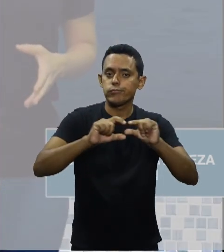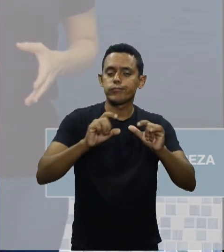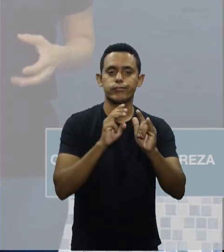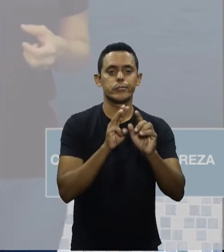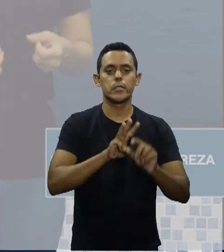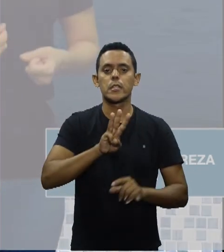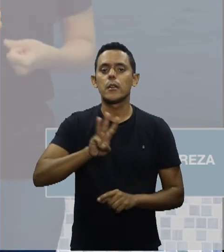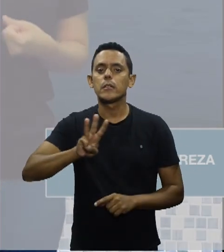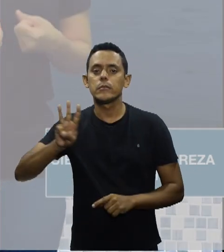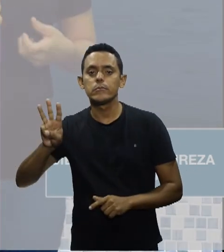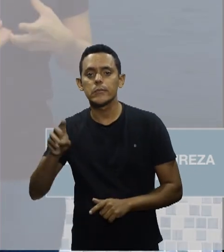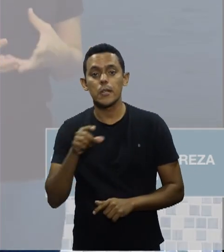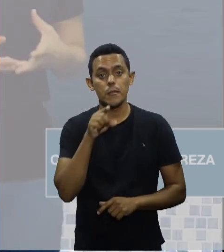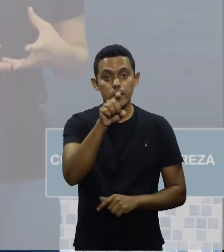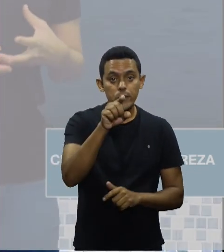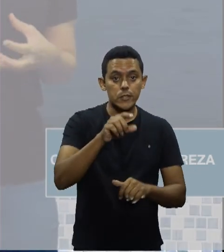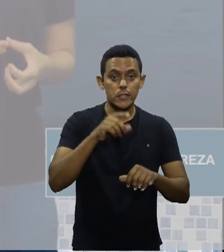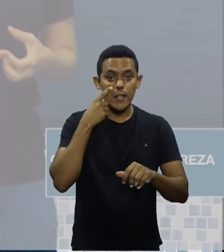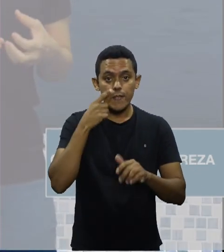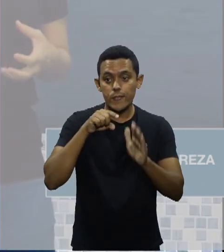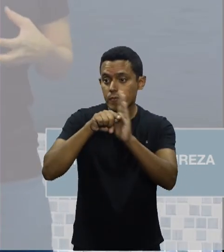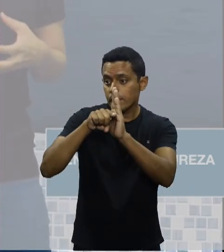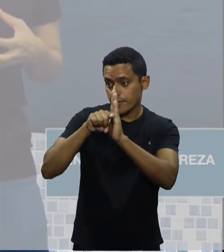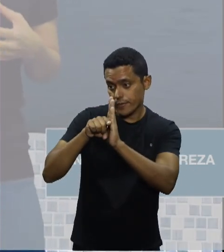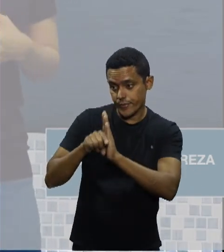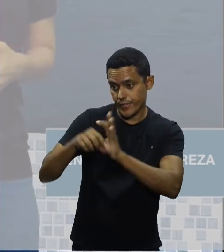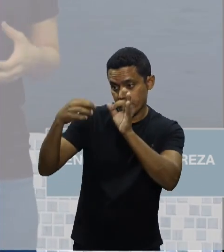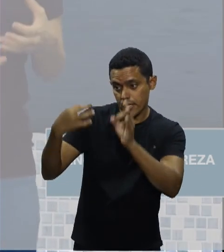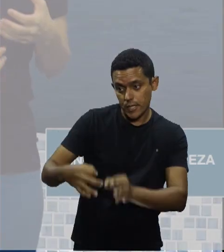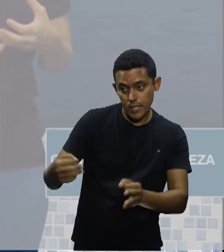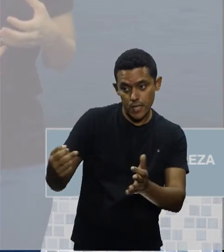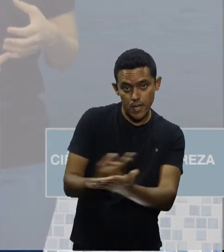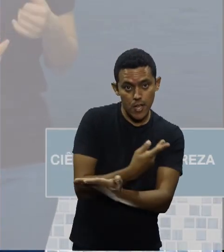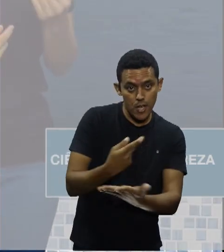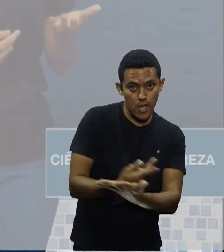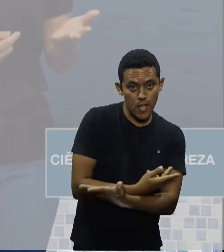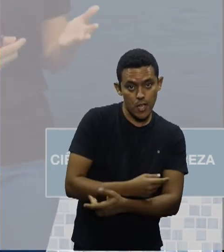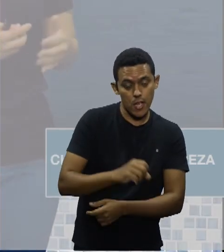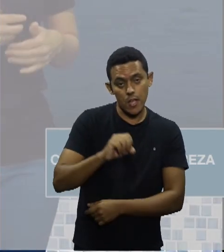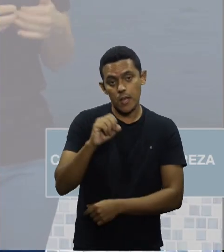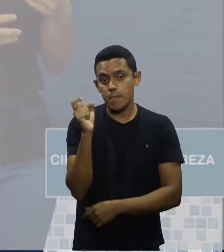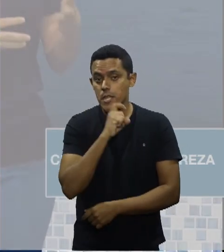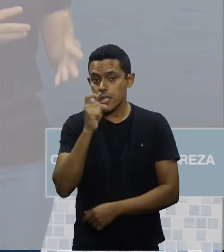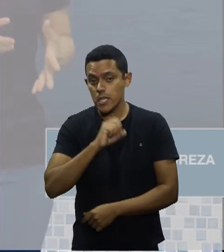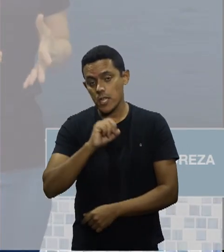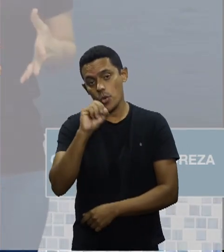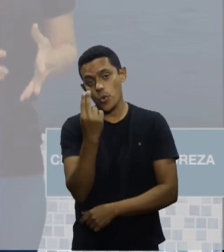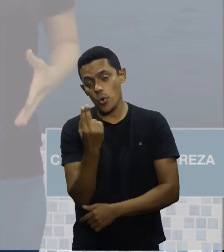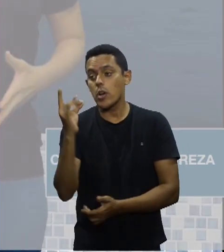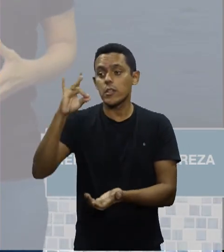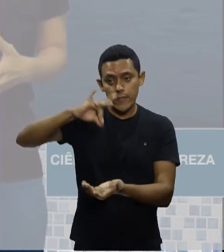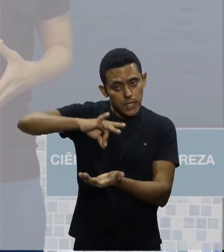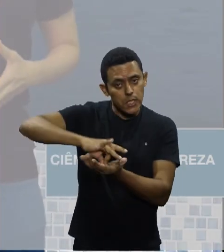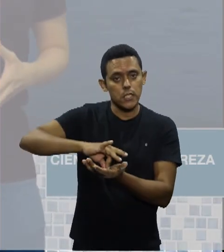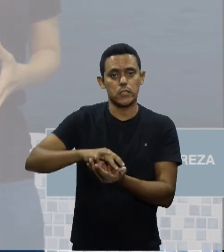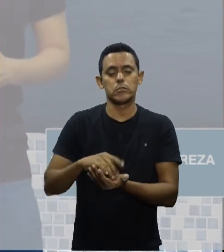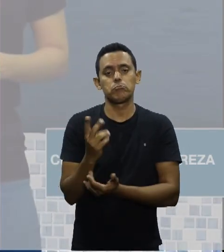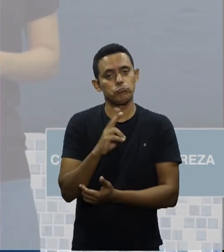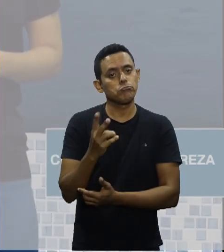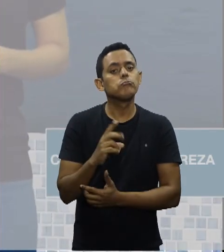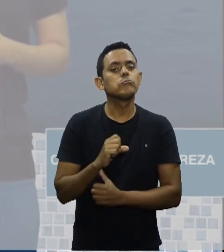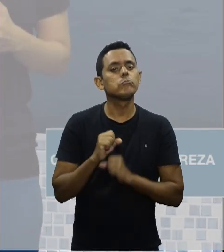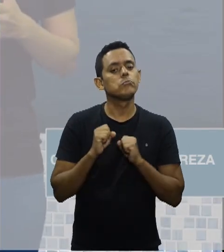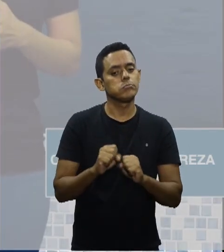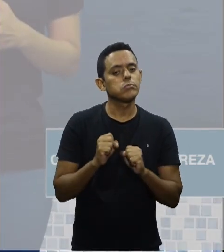whatsapp pra que você cheque se aquela notícia é falsa ou não antes de passar então uma delas é o fator fake outra é